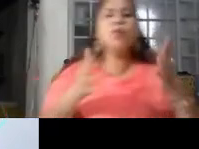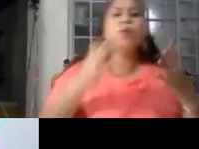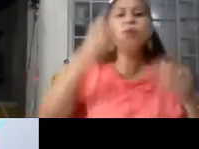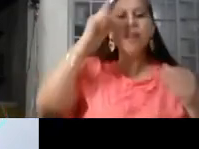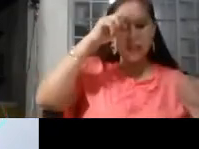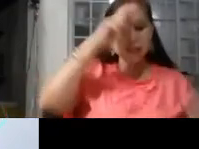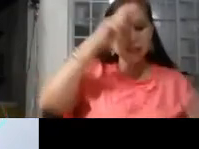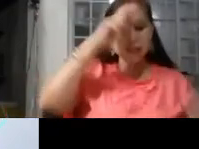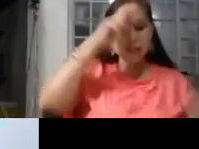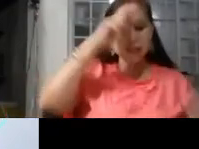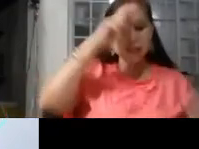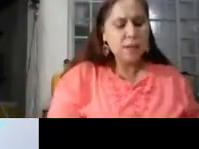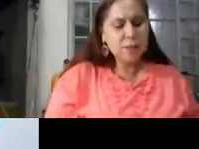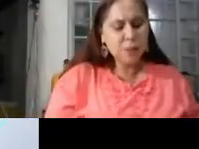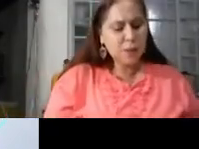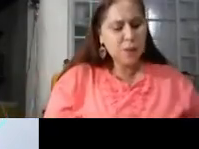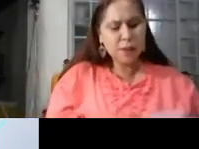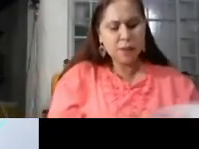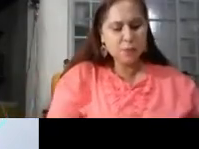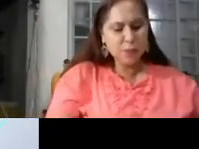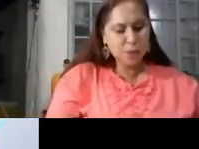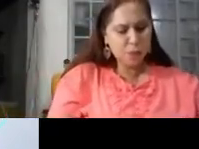o que a Andressinha explicou,